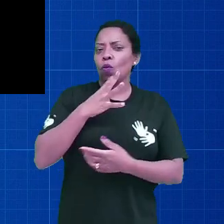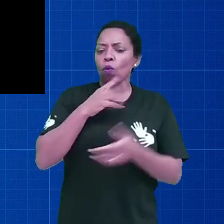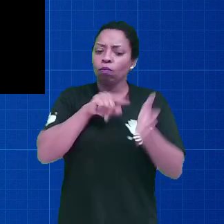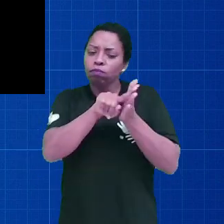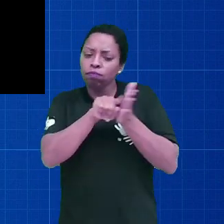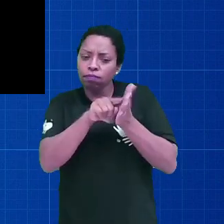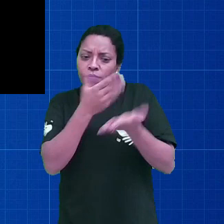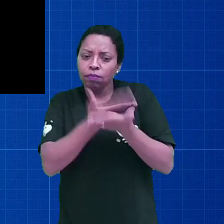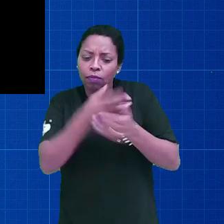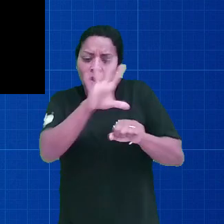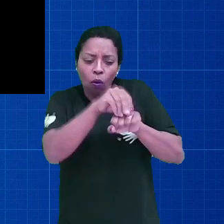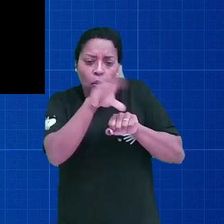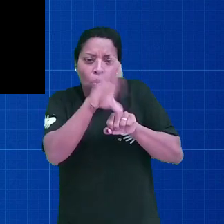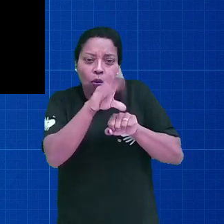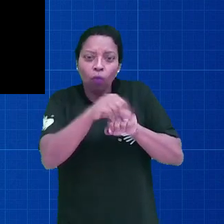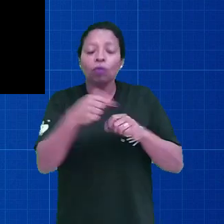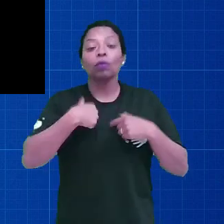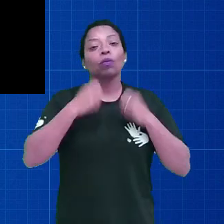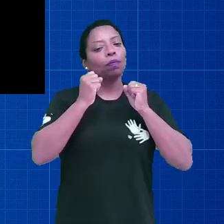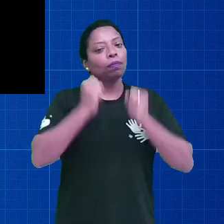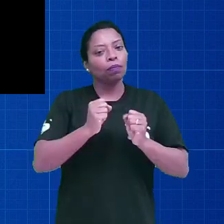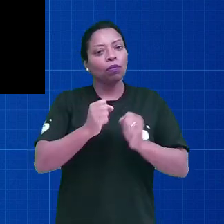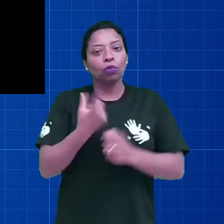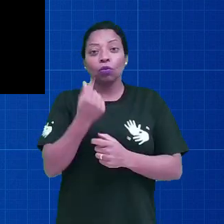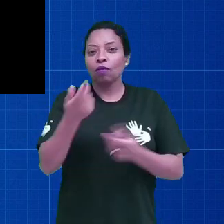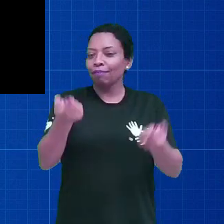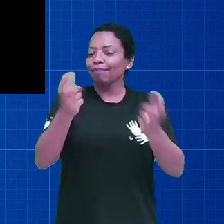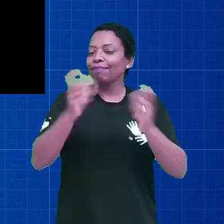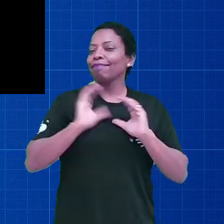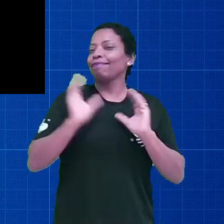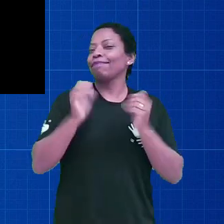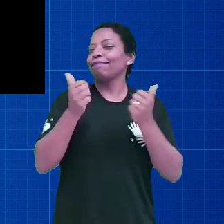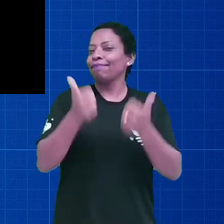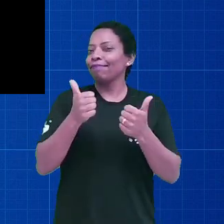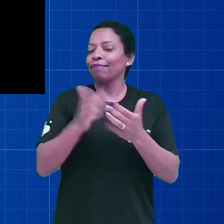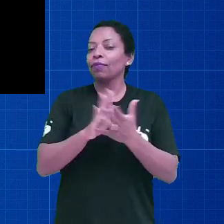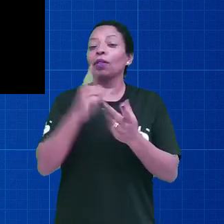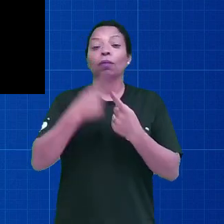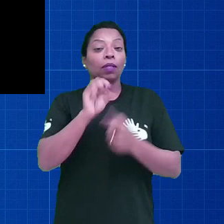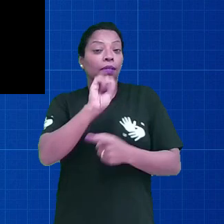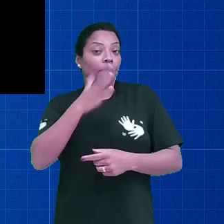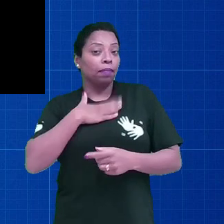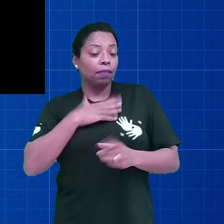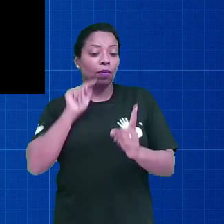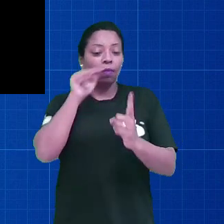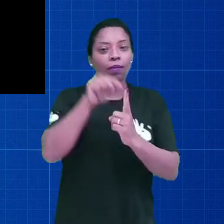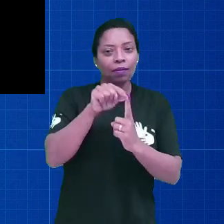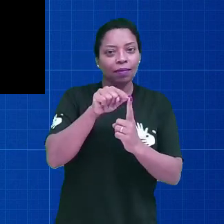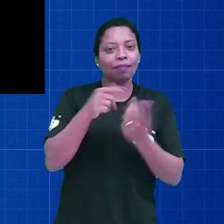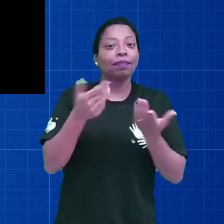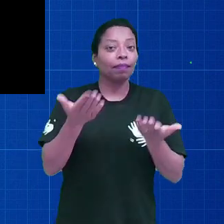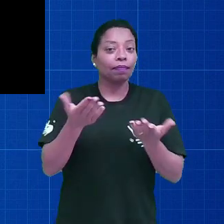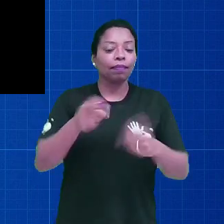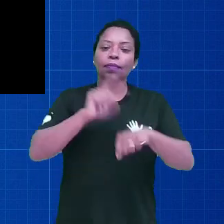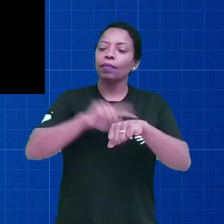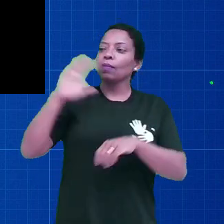se nós quisermos, nós podemos ganhar dinheiro, se esse for o objetivo. Então, a meteorologia começou lá atrás com Tales de Mileto e